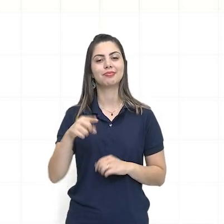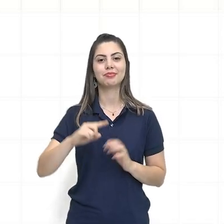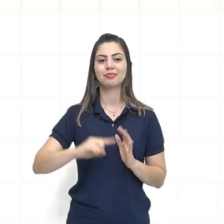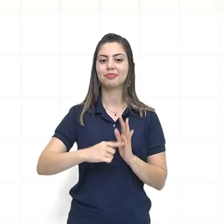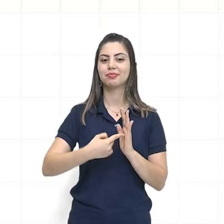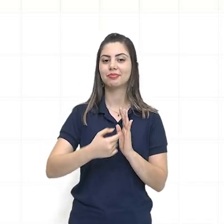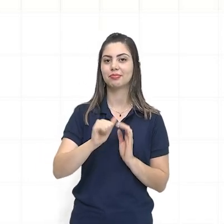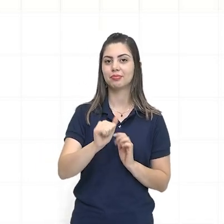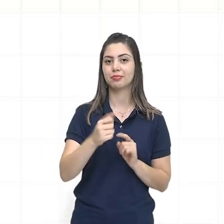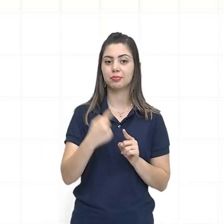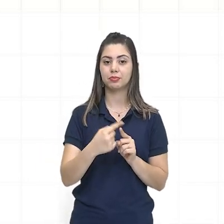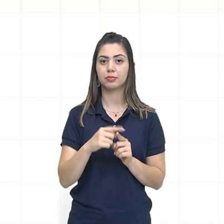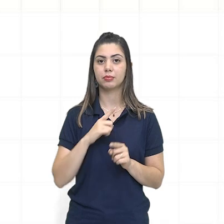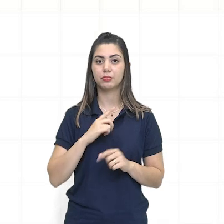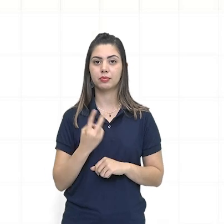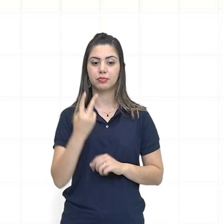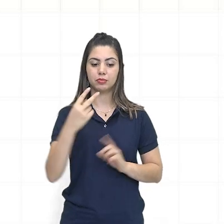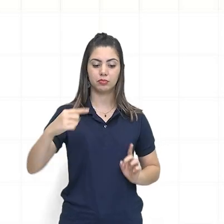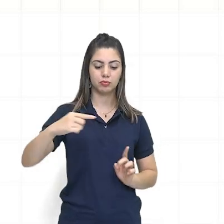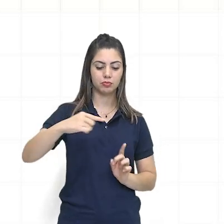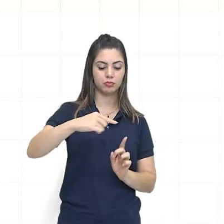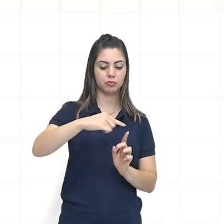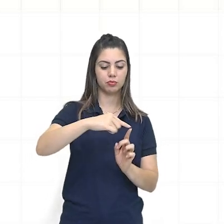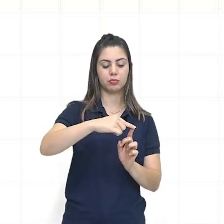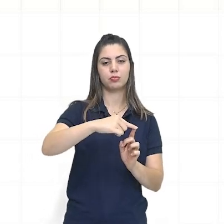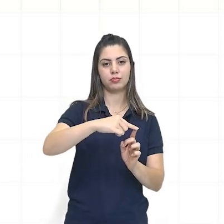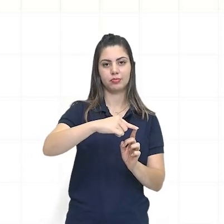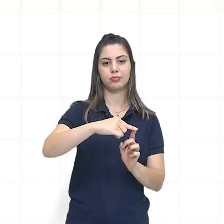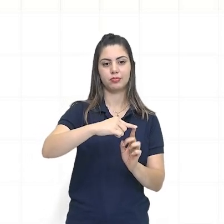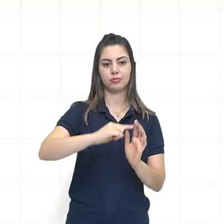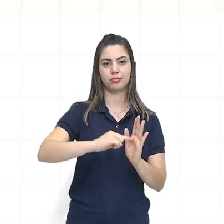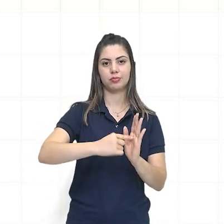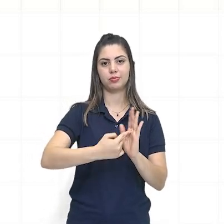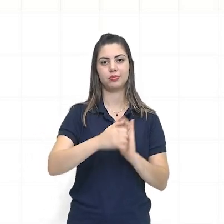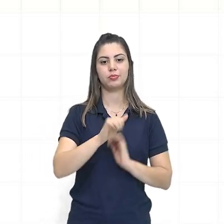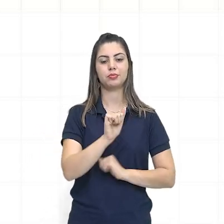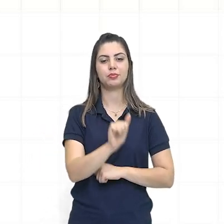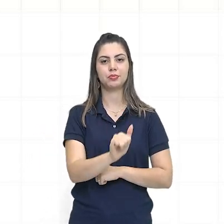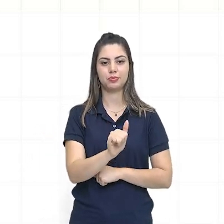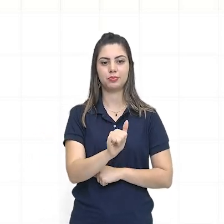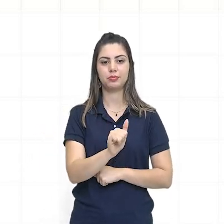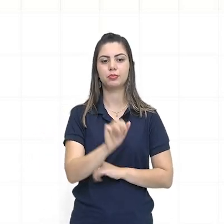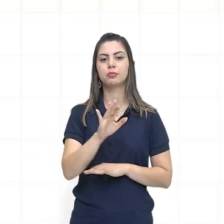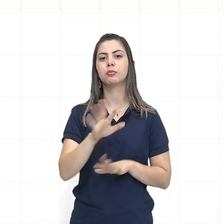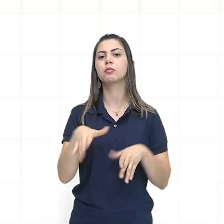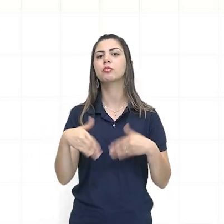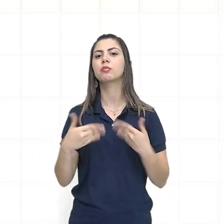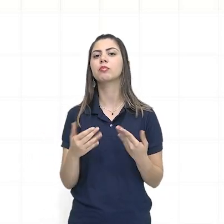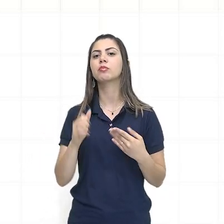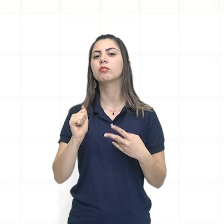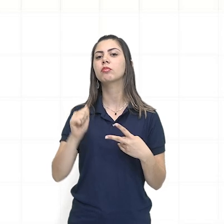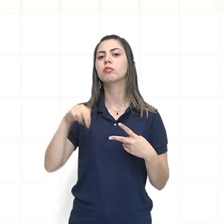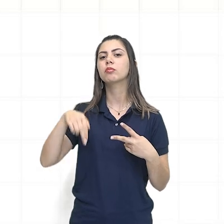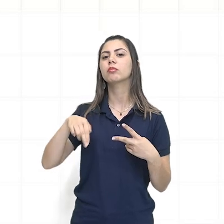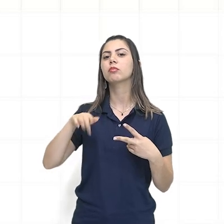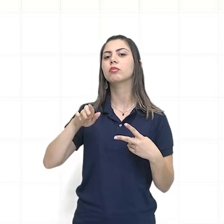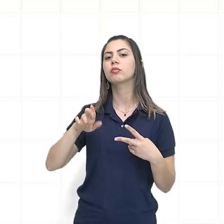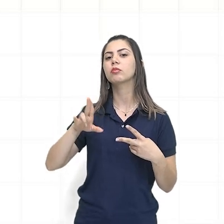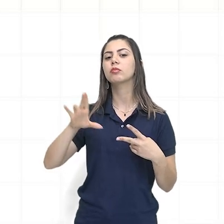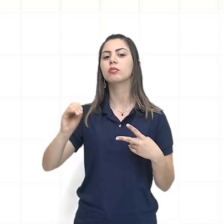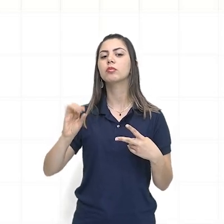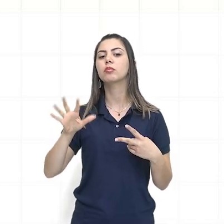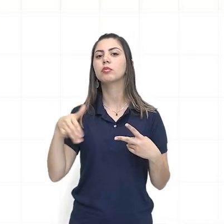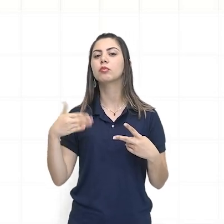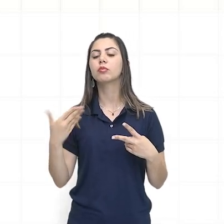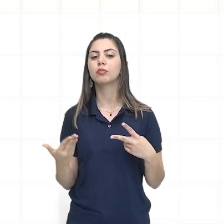justamente o ponto A. Então, nesse caso, o vértice é o ponto A. E quem é o ângulo? O ângulo sai